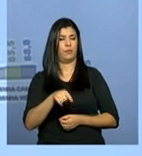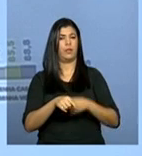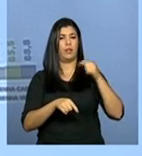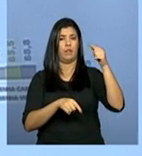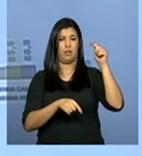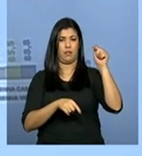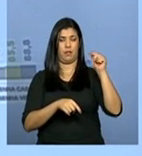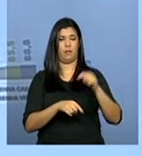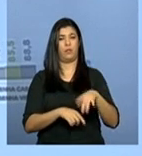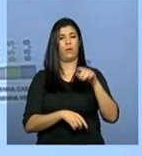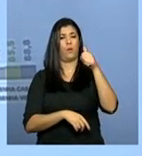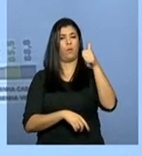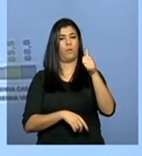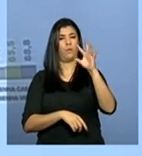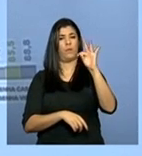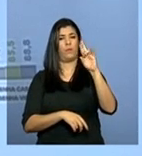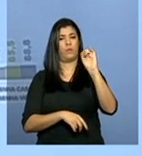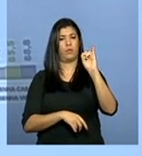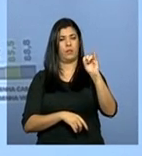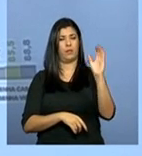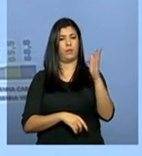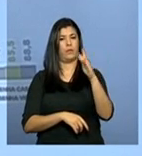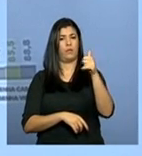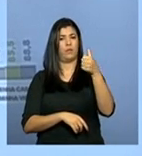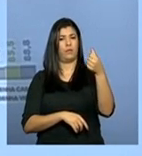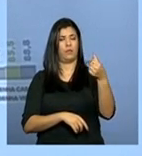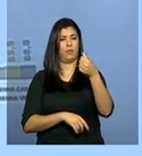1 trilhão e 66 bilhões,